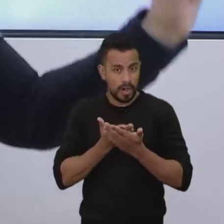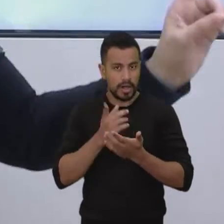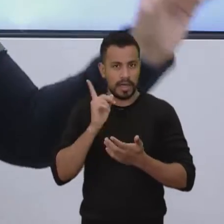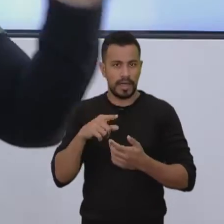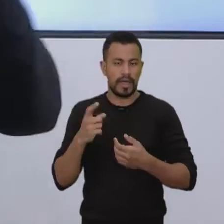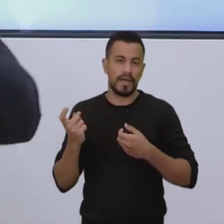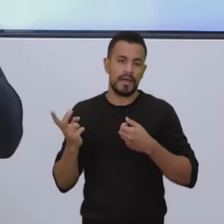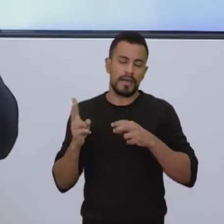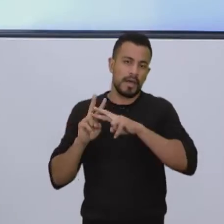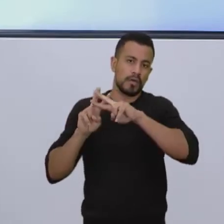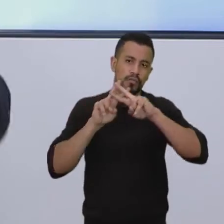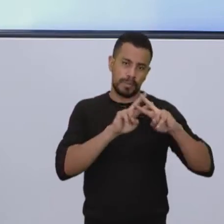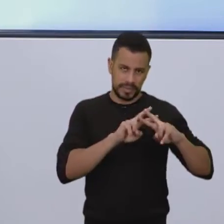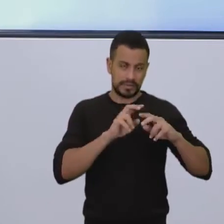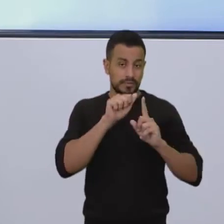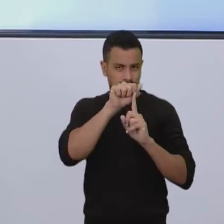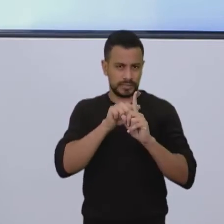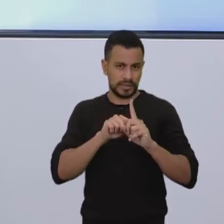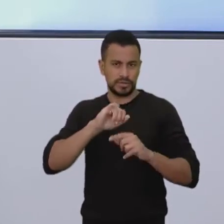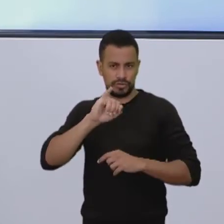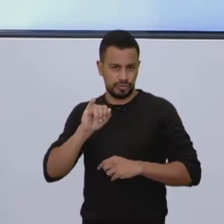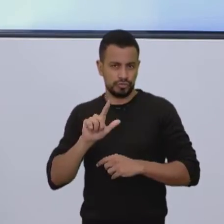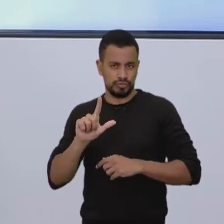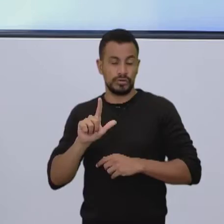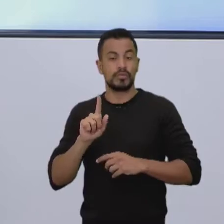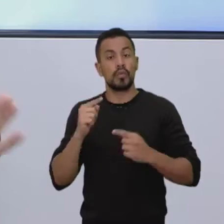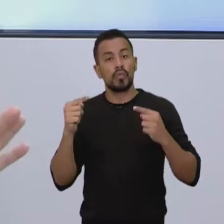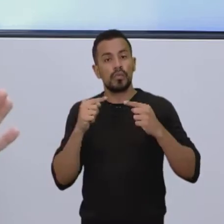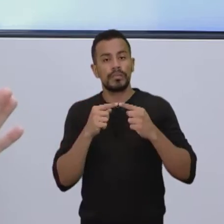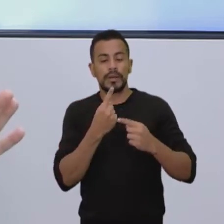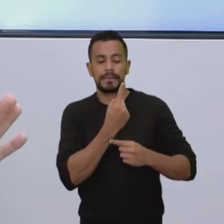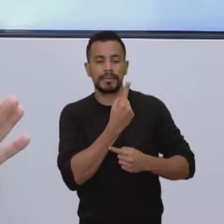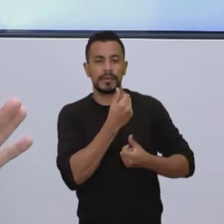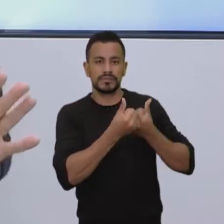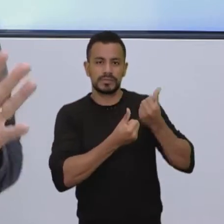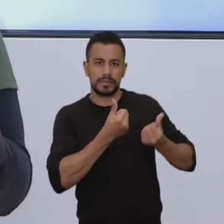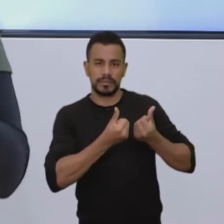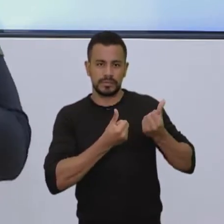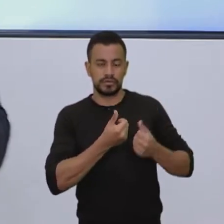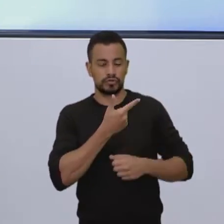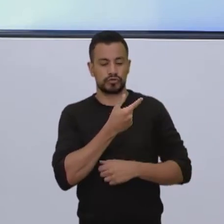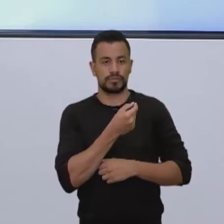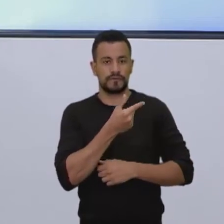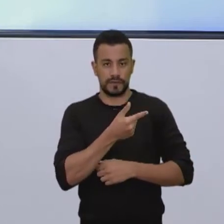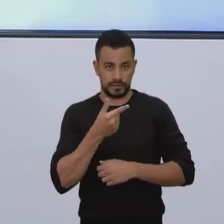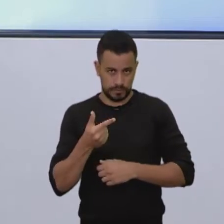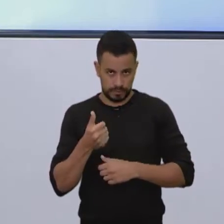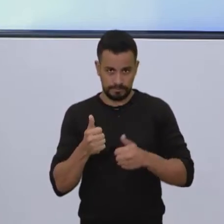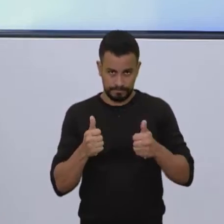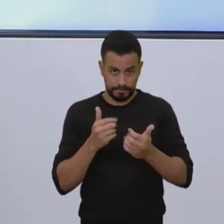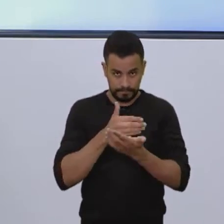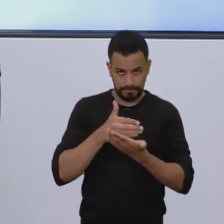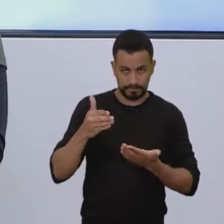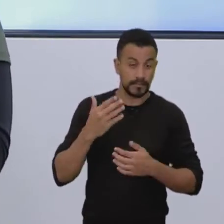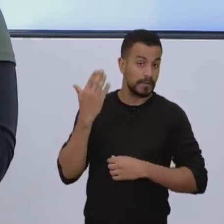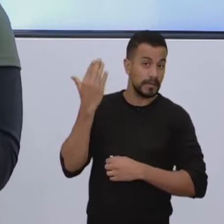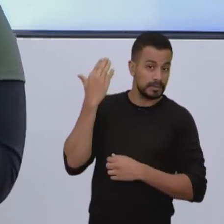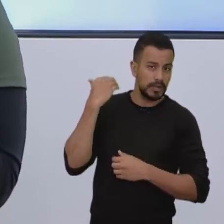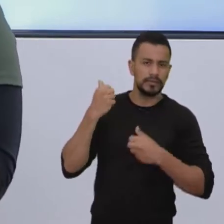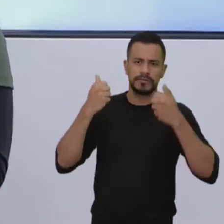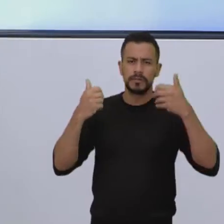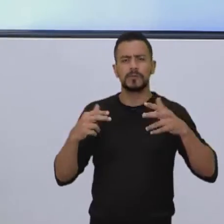ao primeiro semestre de 2022. Preparados para começar? Então, na última aula eu falei um pouquinho sobre o conjunto dos